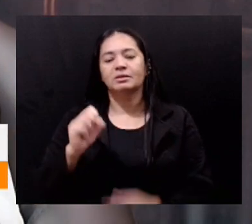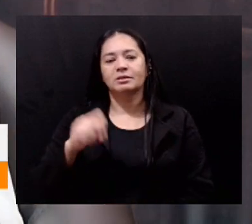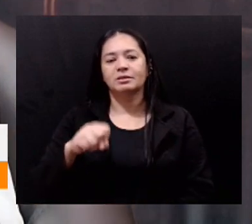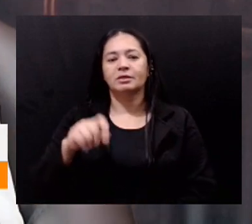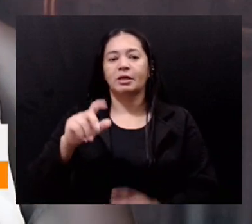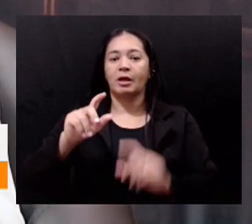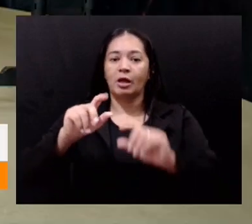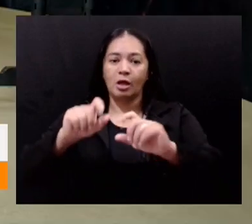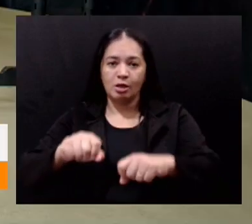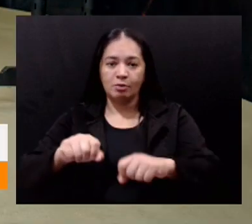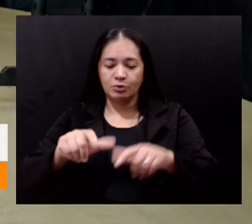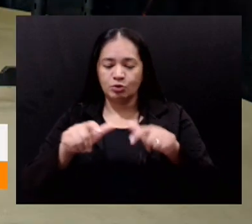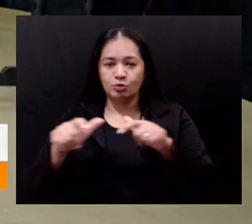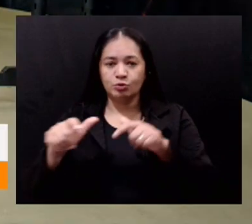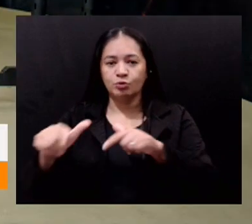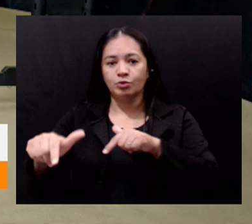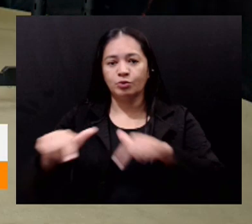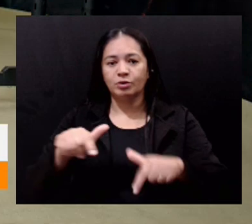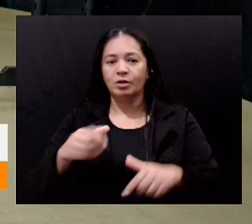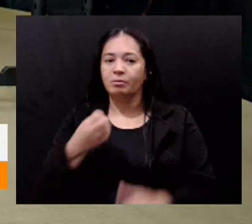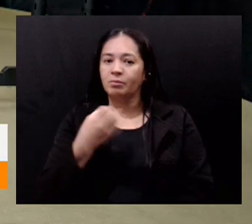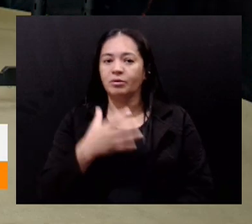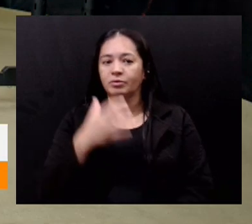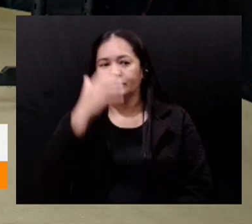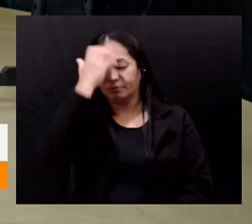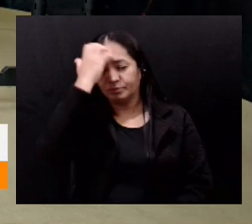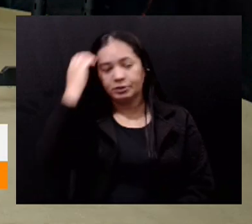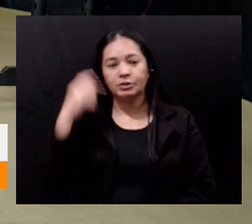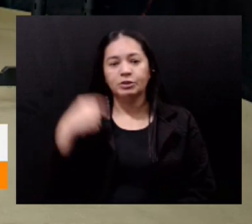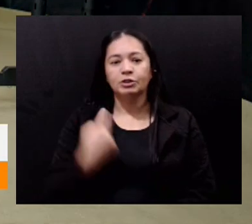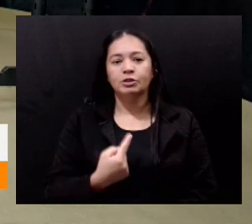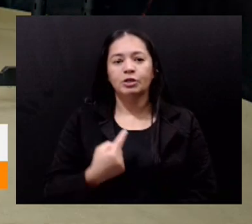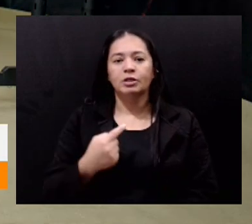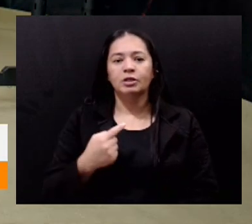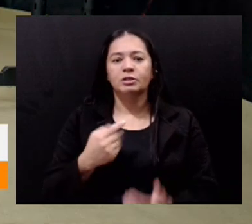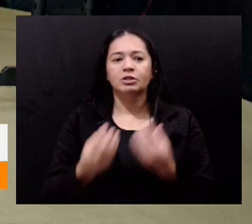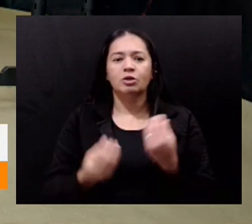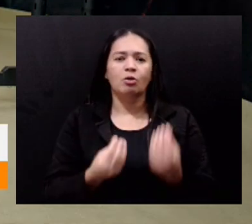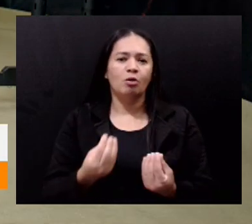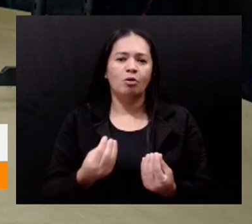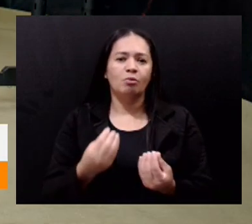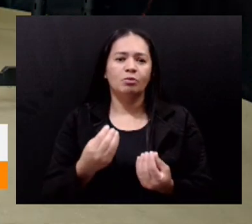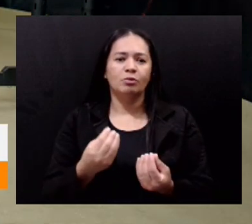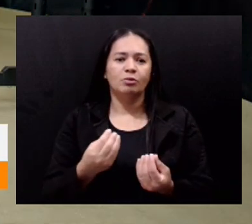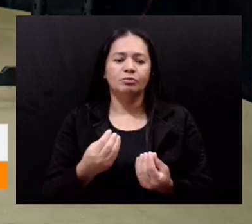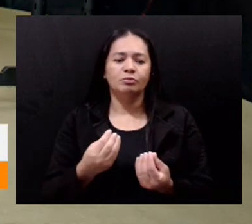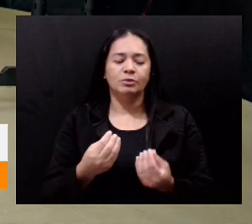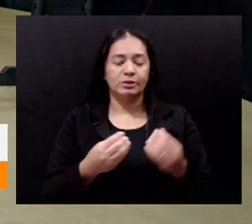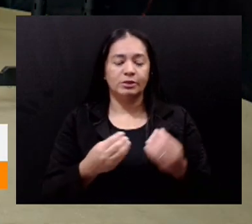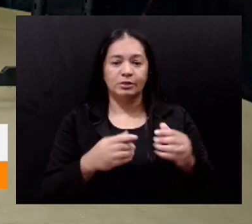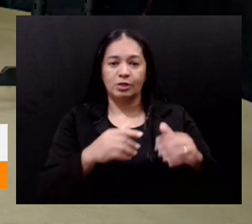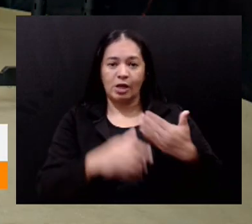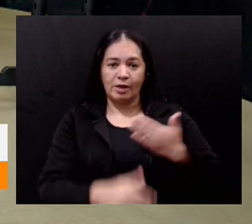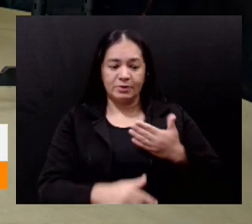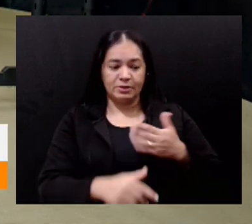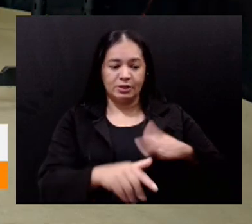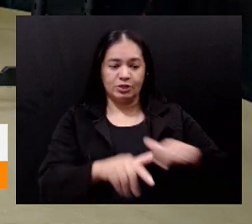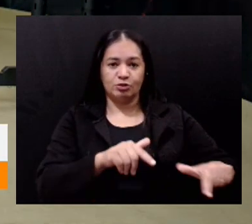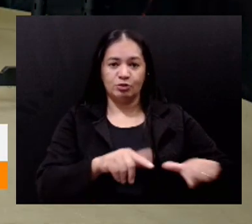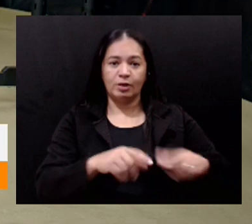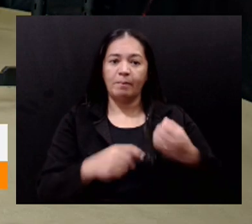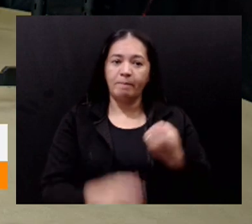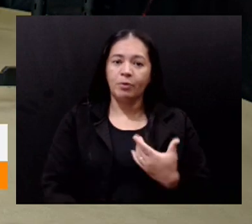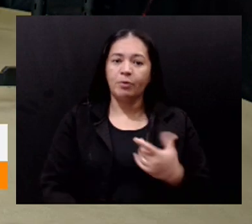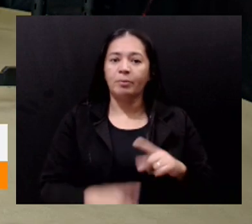trabalho e isso é muito bom, E como a né. gente faz para separar, né? Amizade no ambiente de trabalho é bom, mas a gente precisa aí